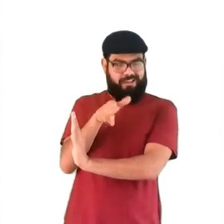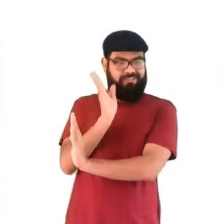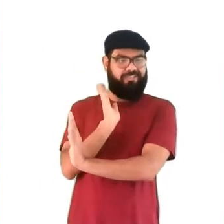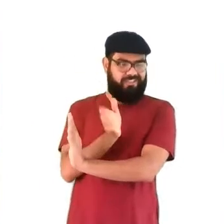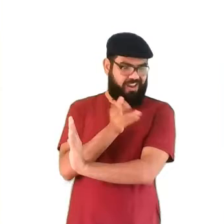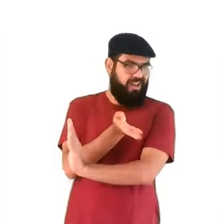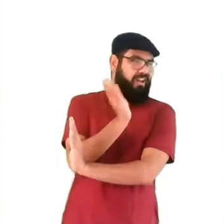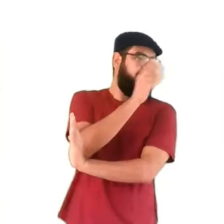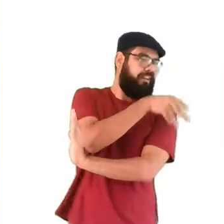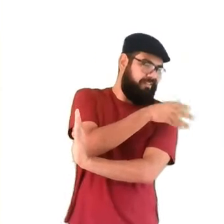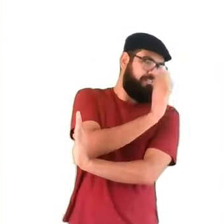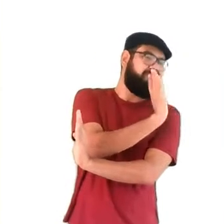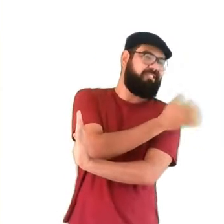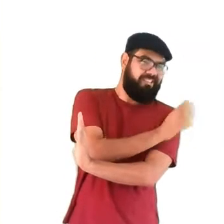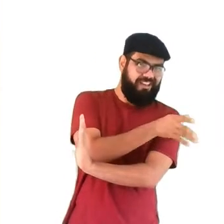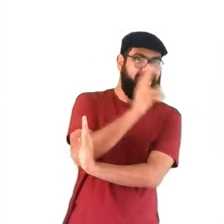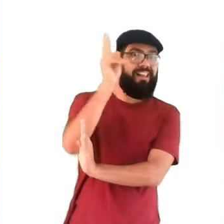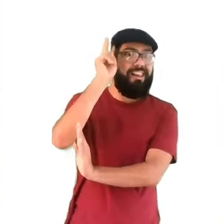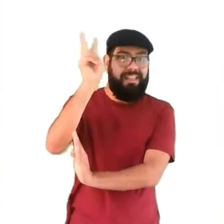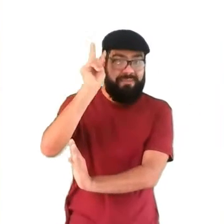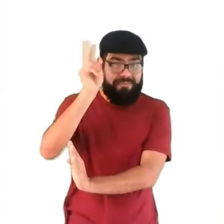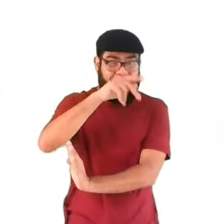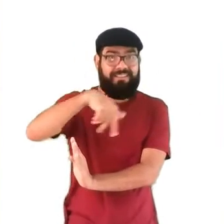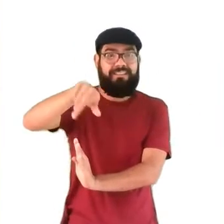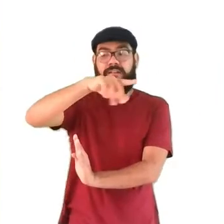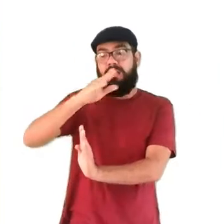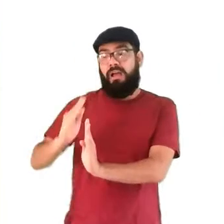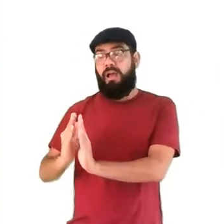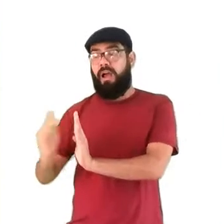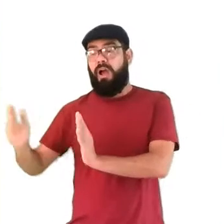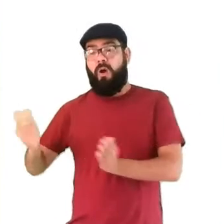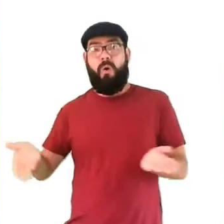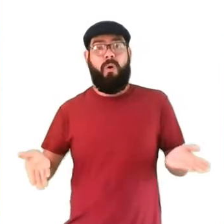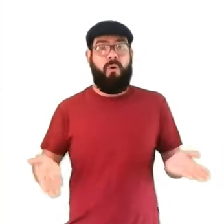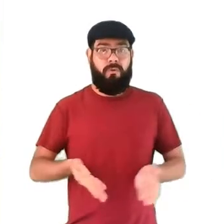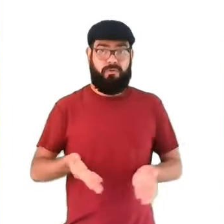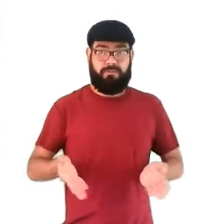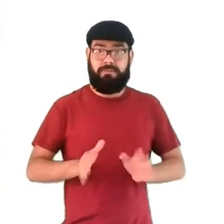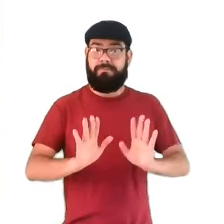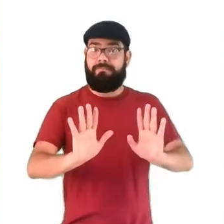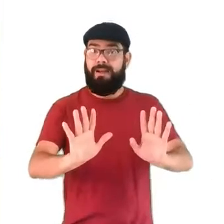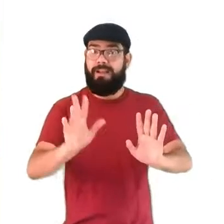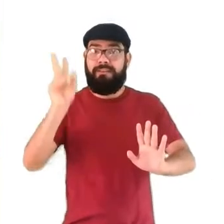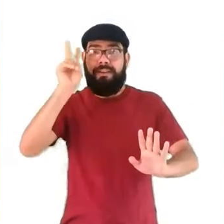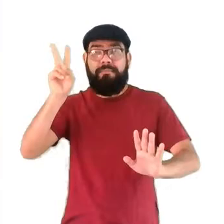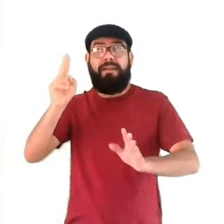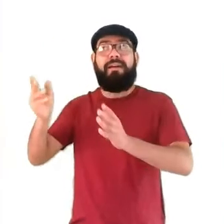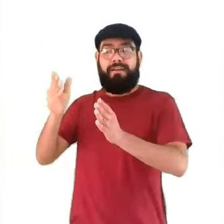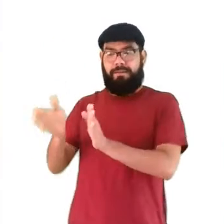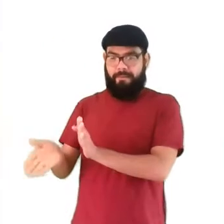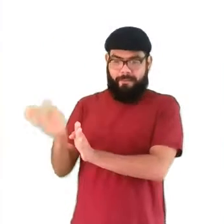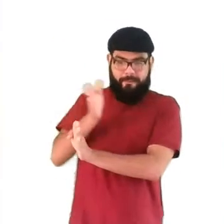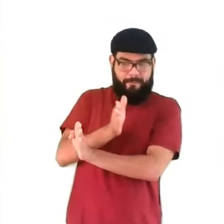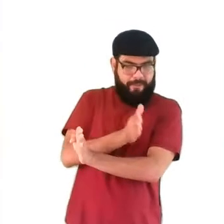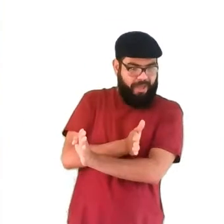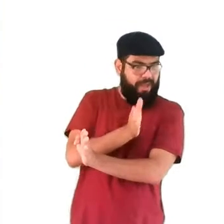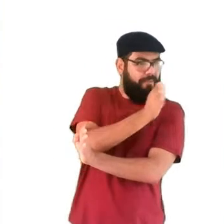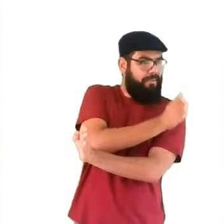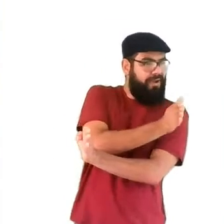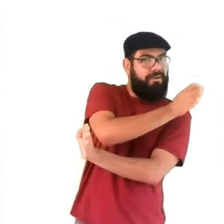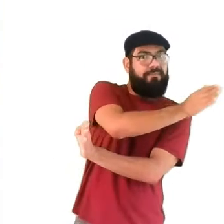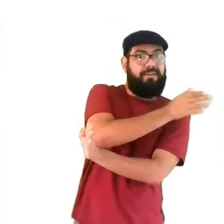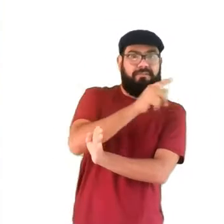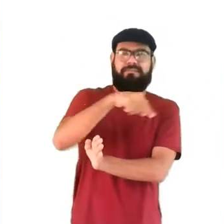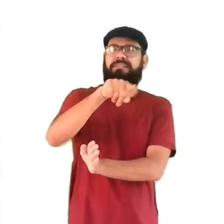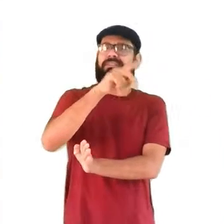quero relembrar junto com vocês sobre todas as fases que antecedem a vida adulta que vocês viram lá